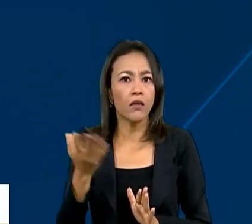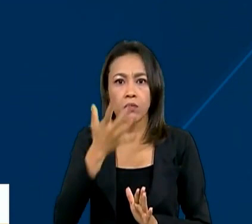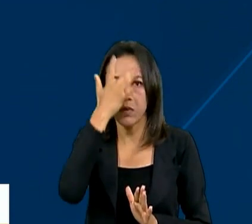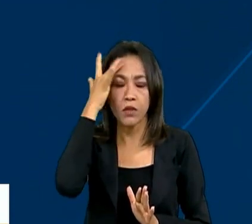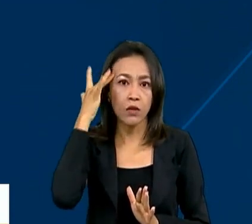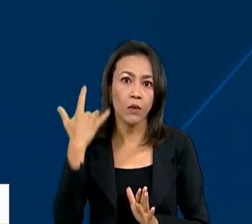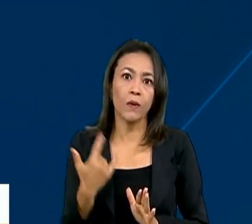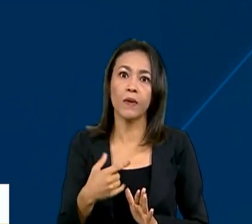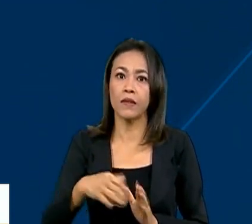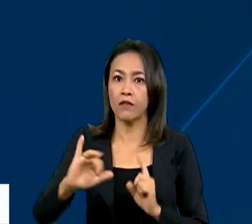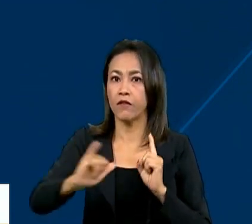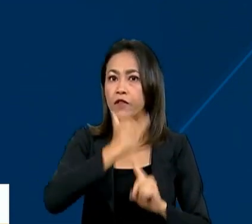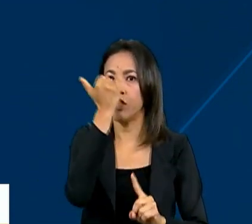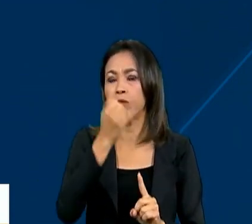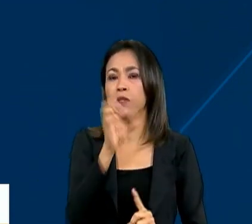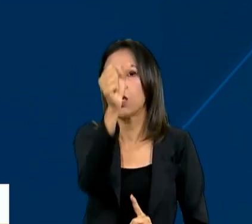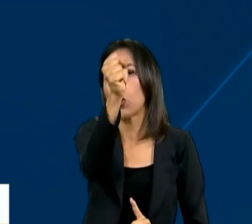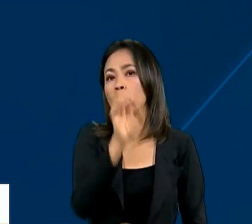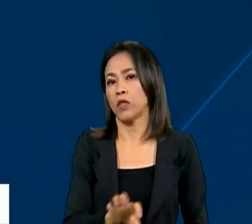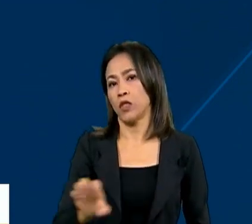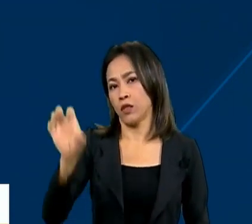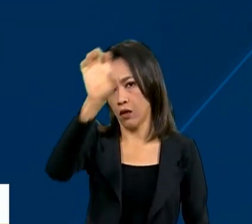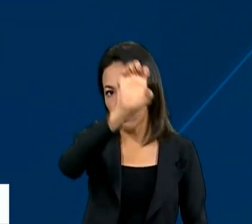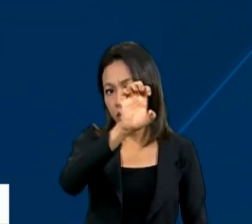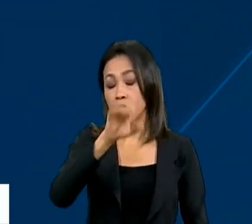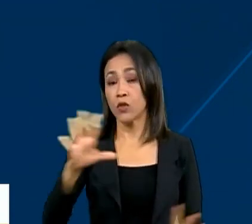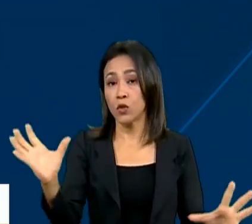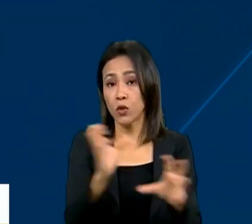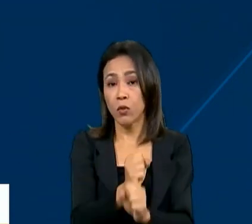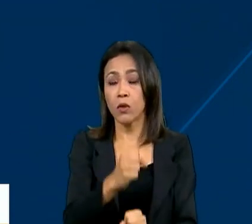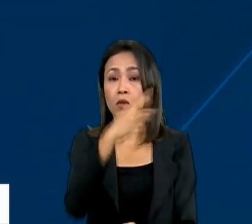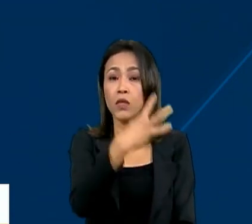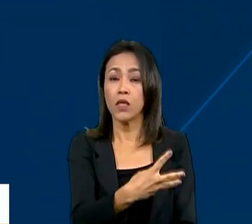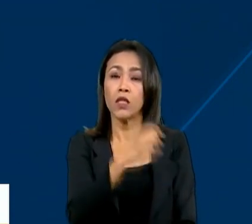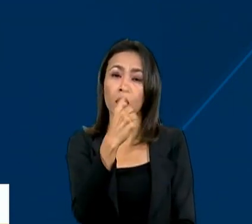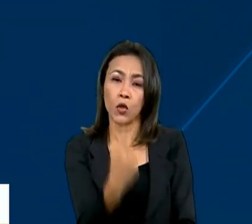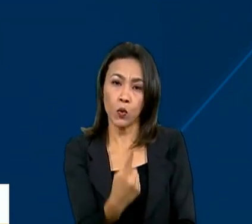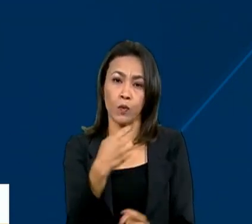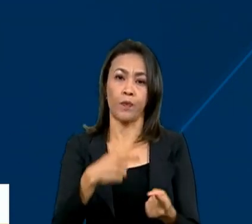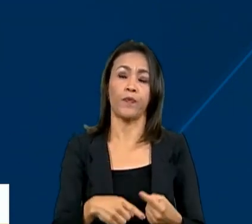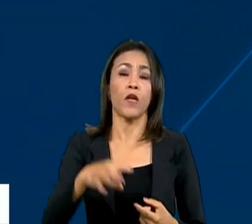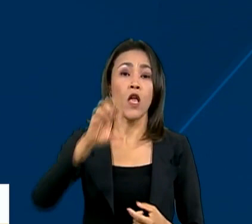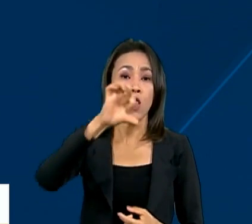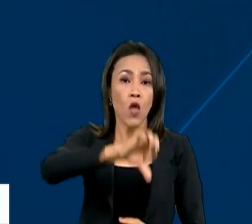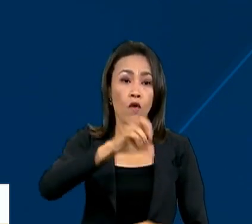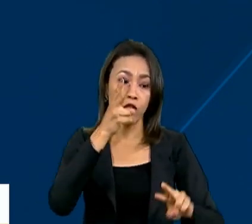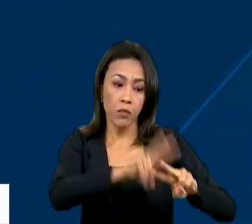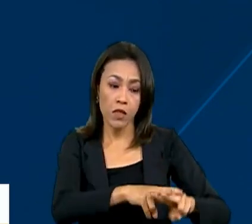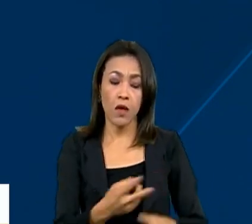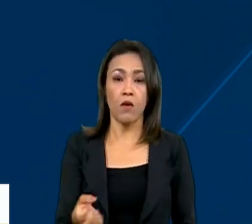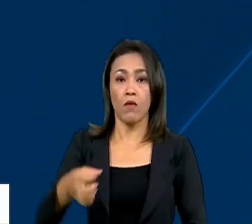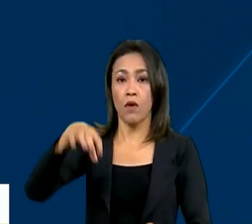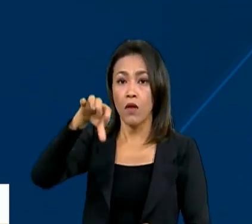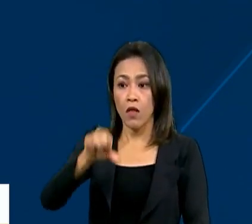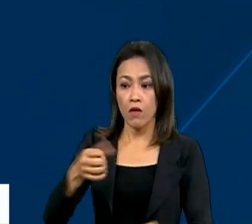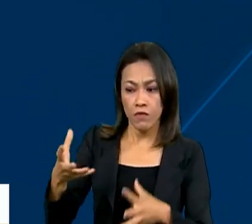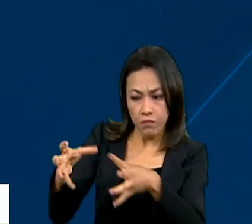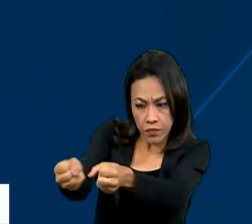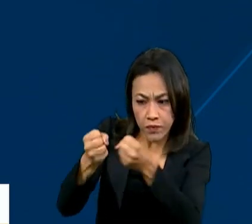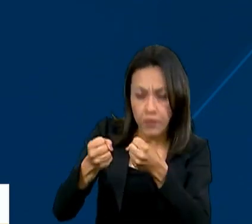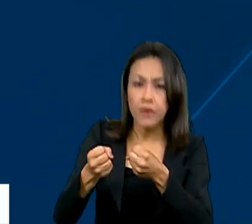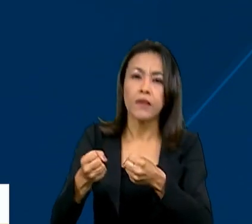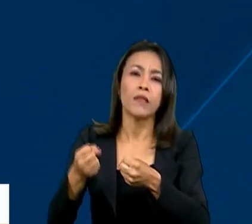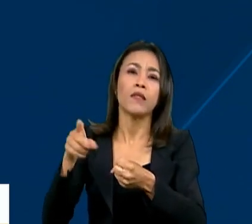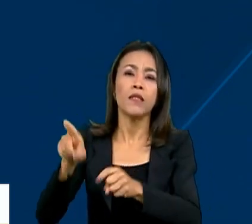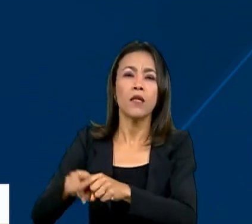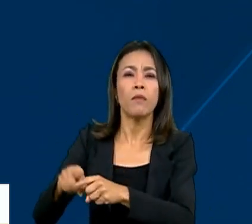pelo menos 8 estados. No total, foram 31 mandados, sendo 9 de prisão, 9 de busca e apreensão e 13 de sequestros